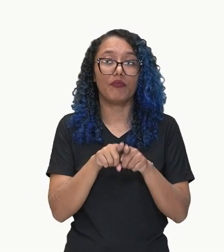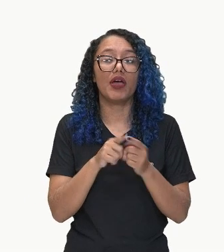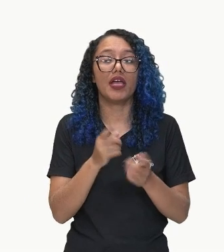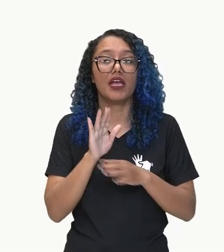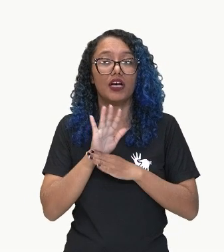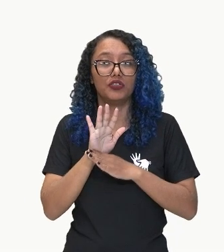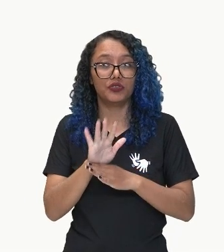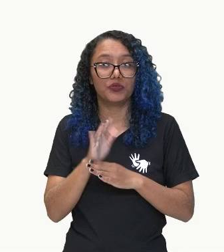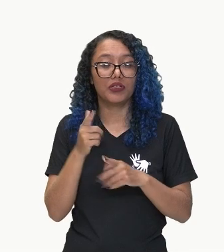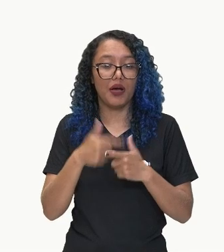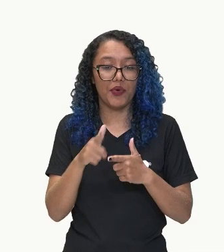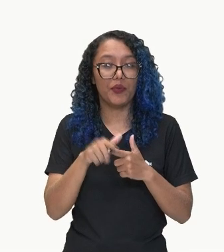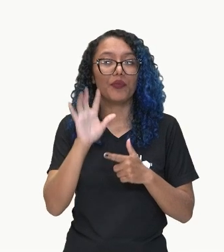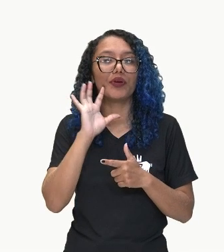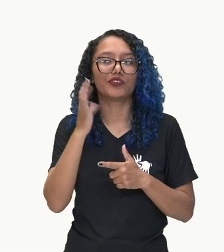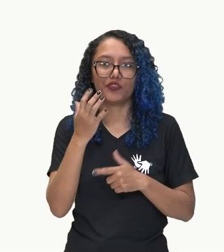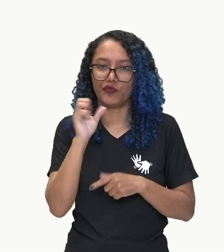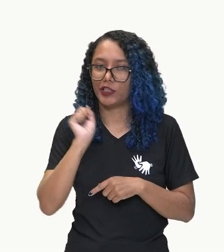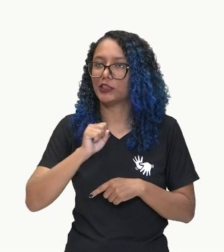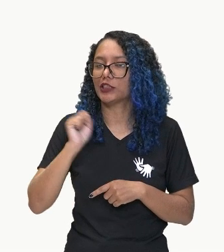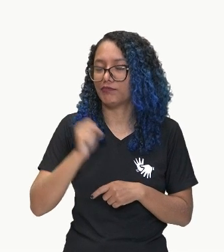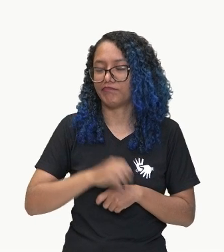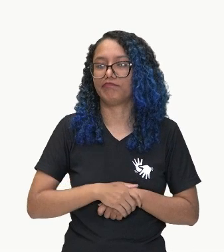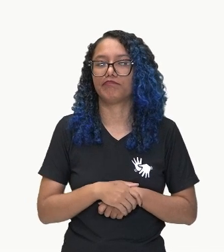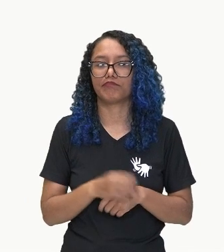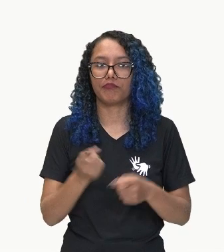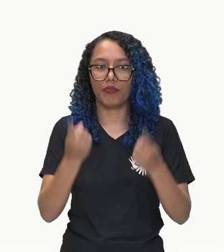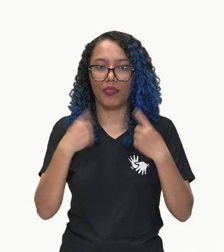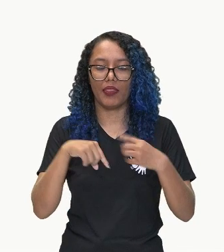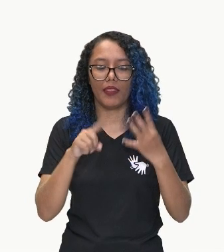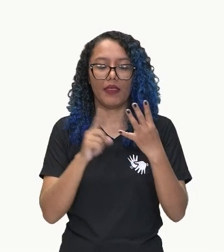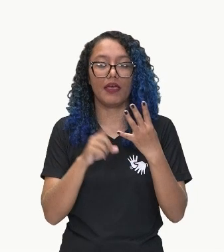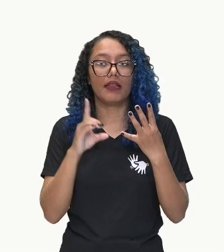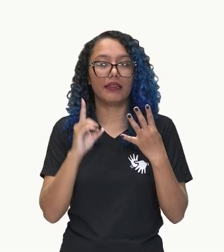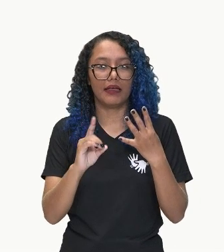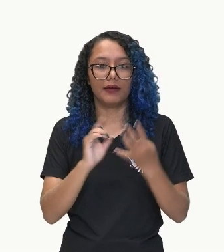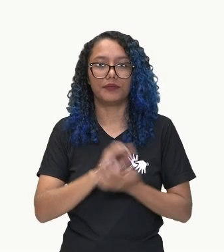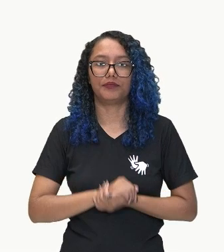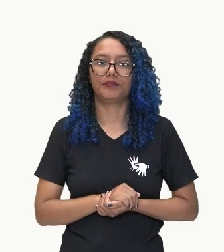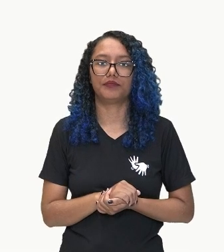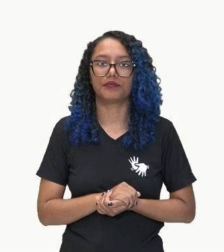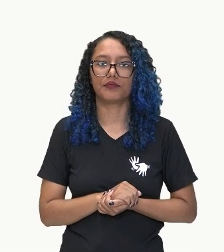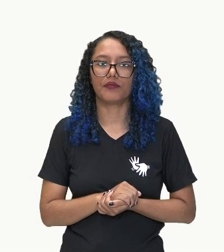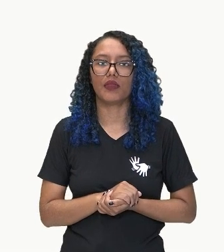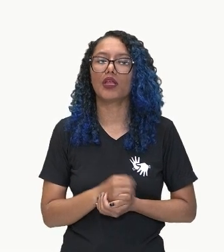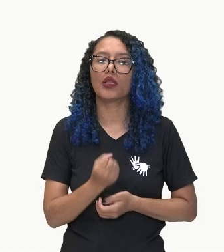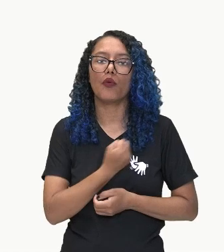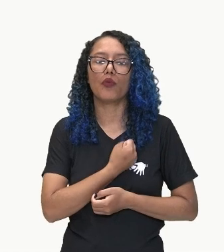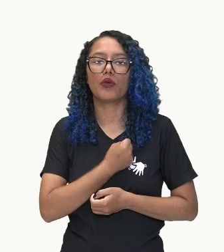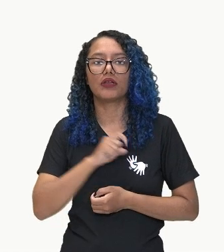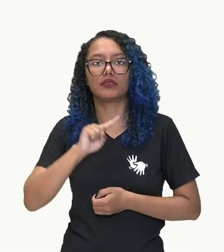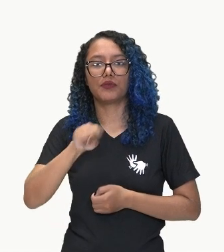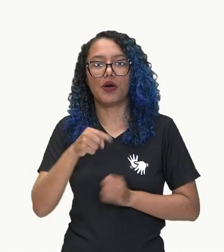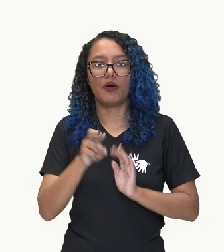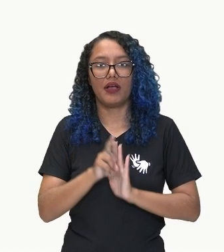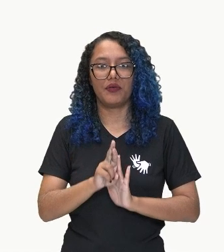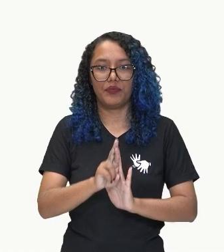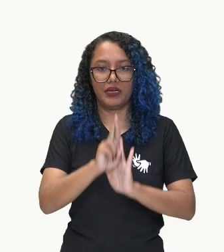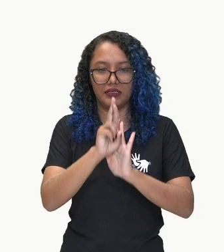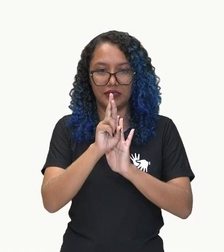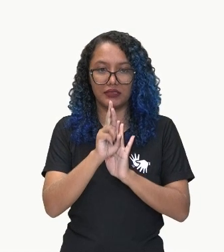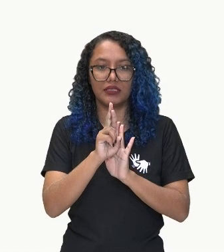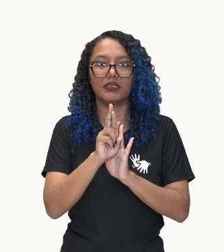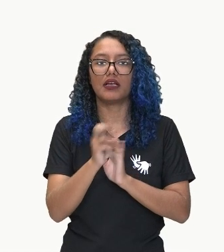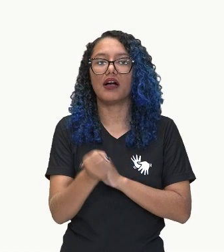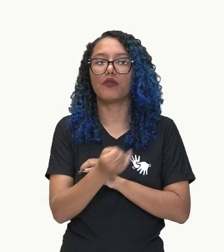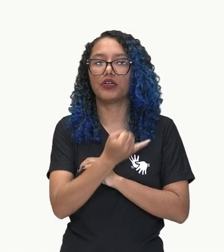que vocês nem imaginam. A letra D, que número decimal representa a parte que Bianca